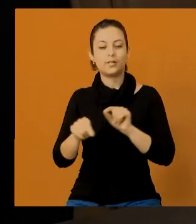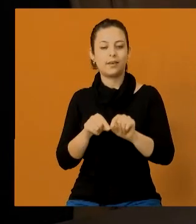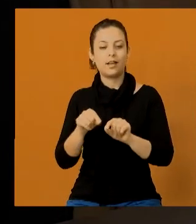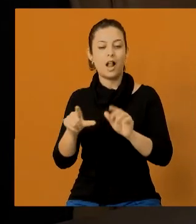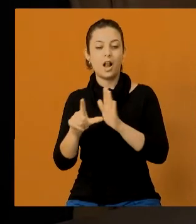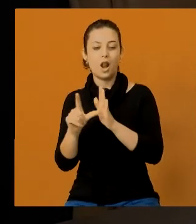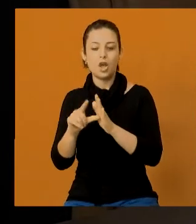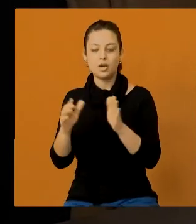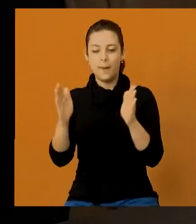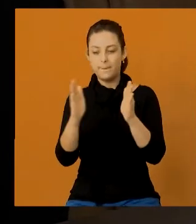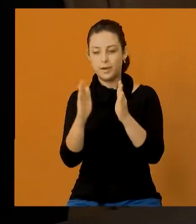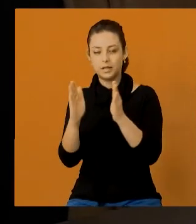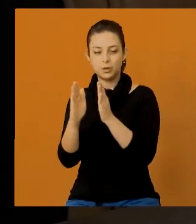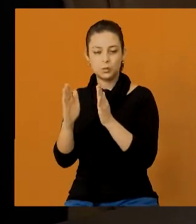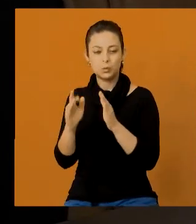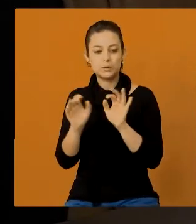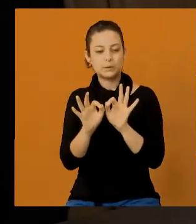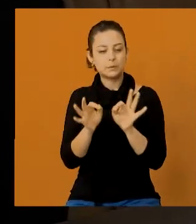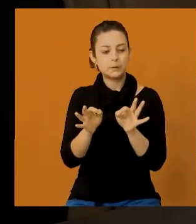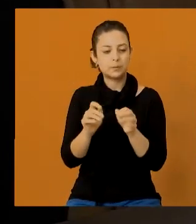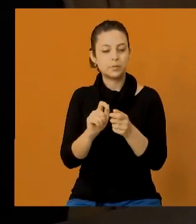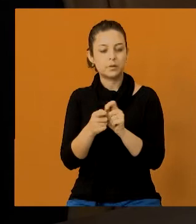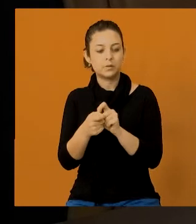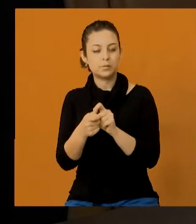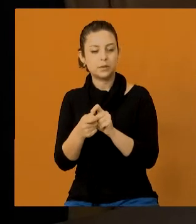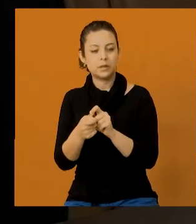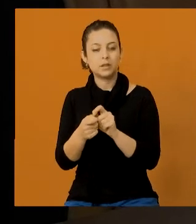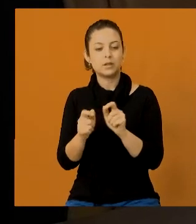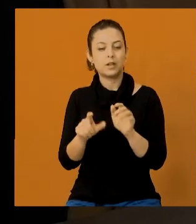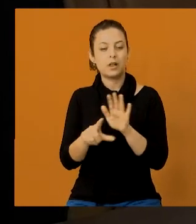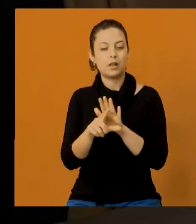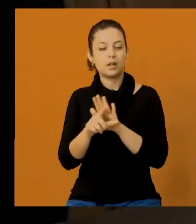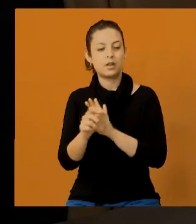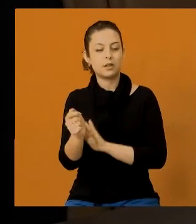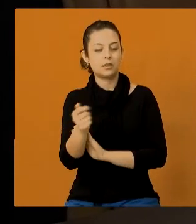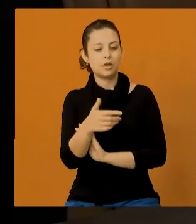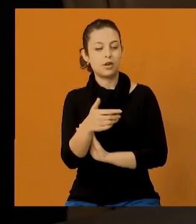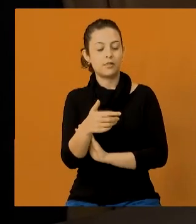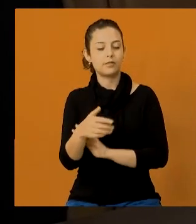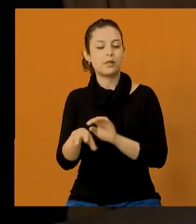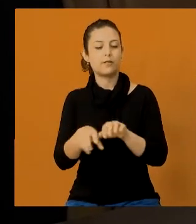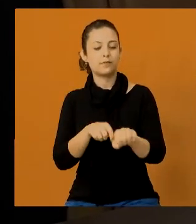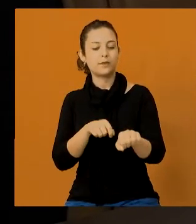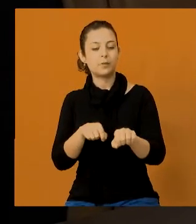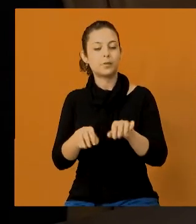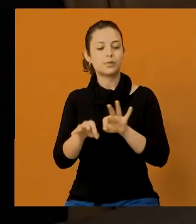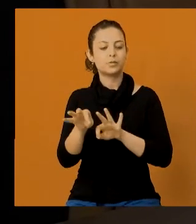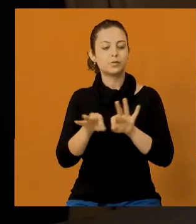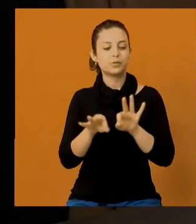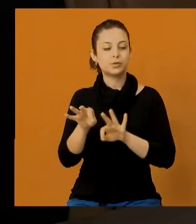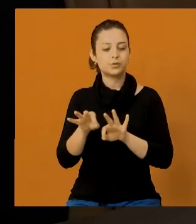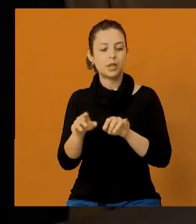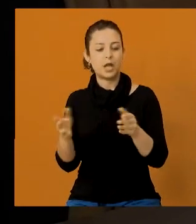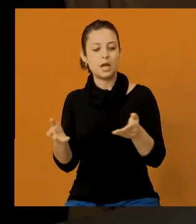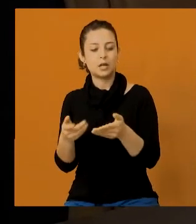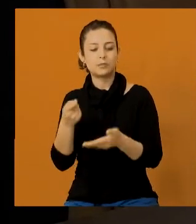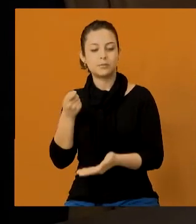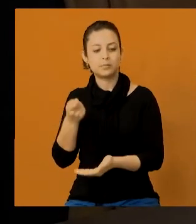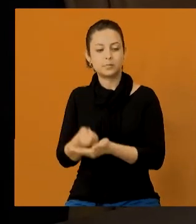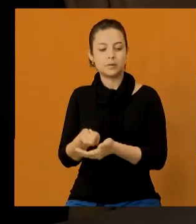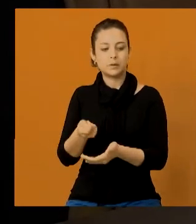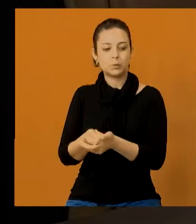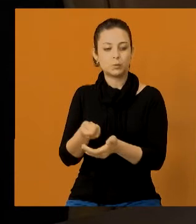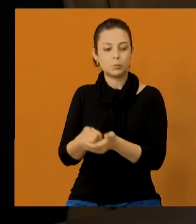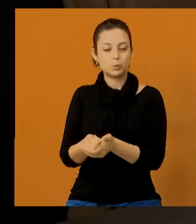as lojas, os comércios, eles se adaptassem à nova lei que ela fez, formalizou o projeto, no caso, obrigando